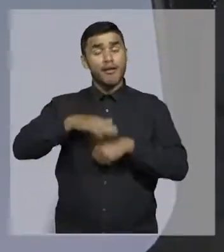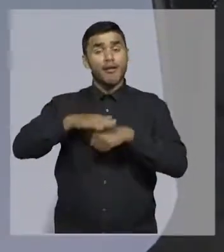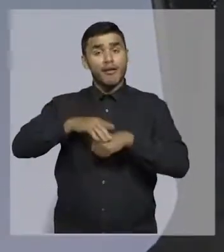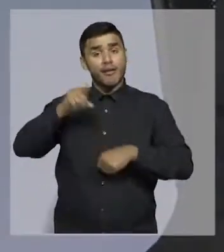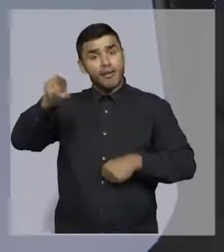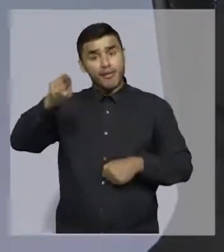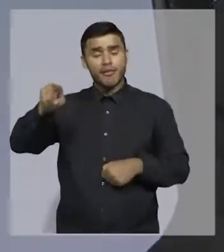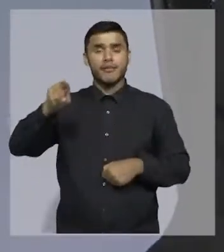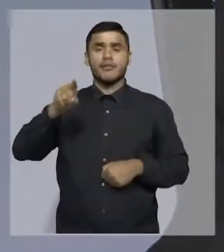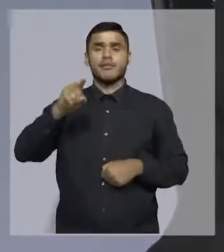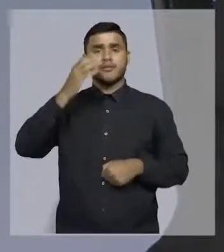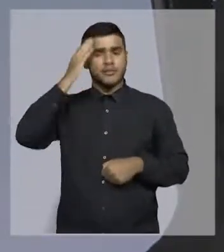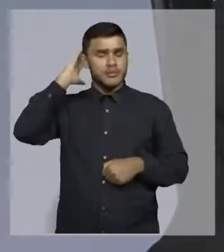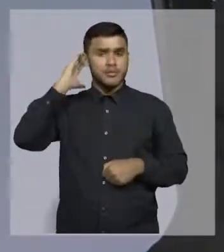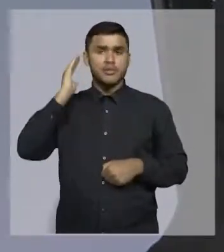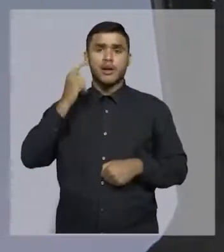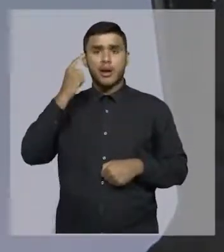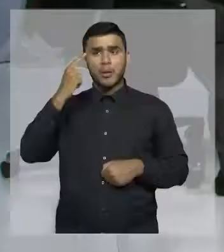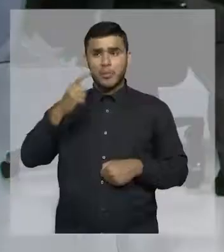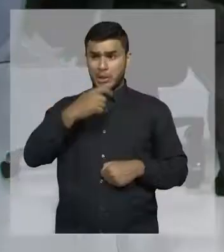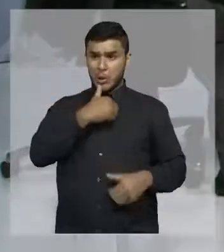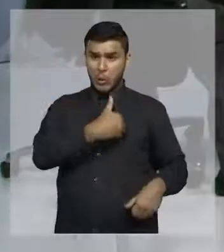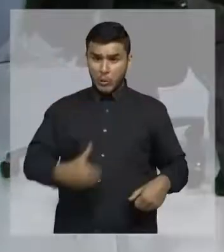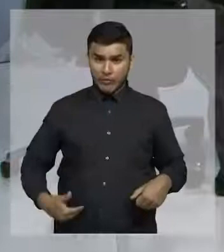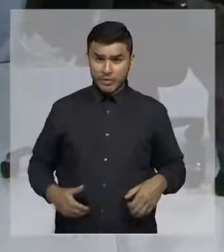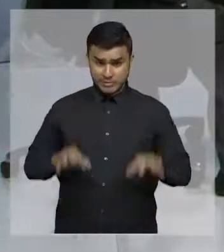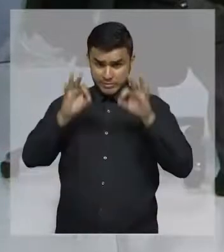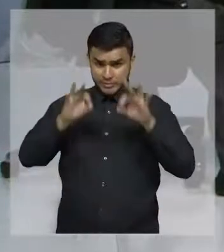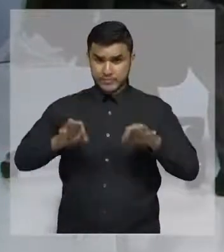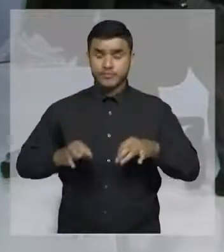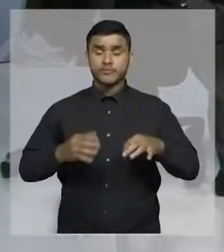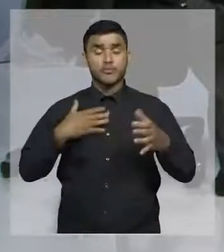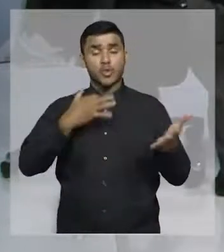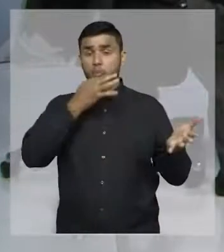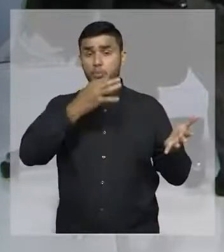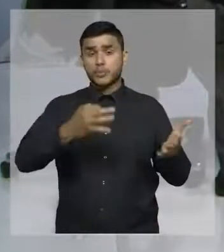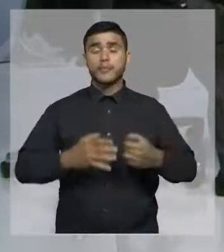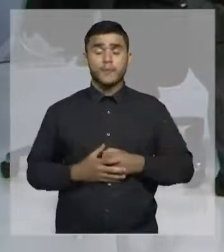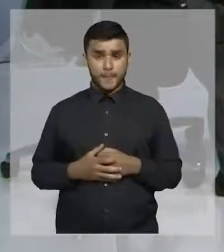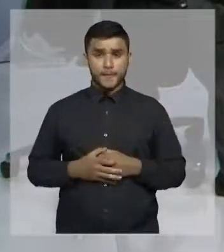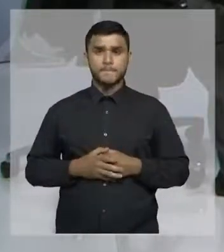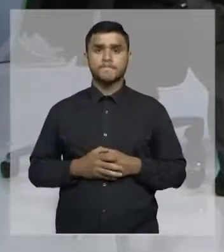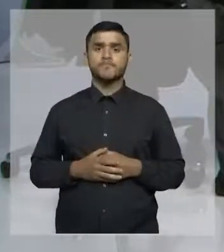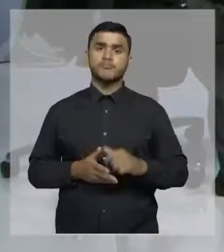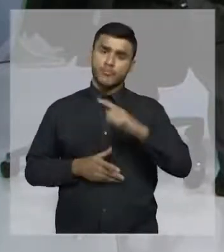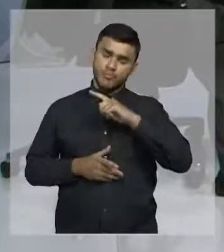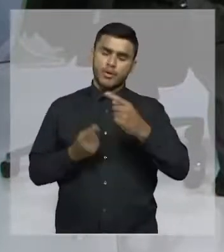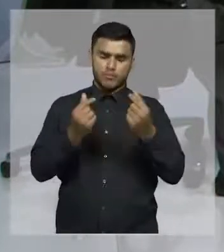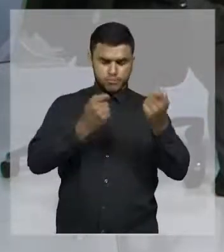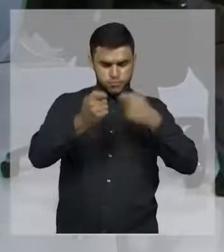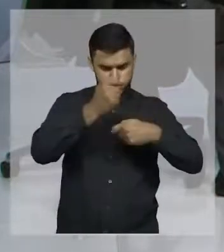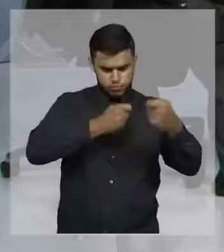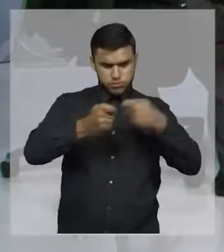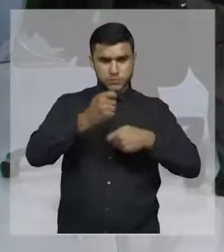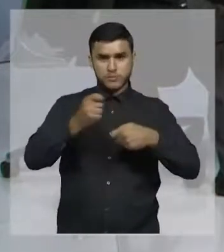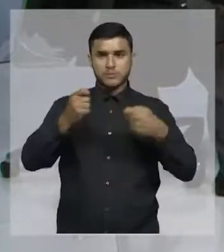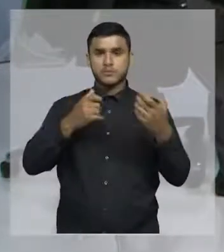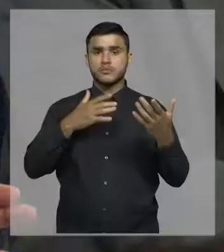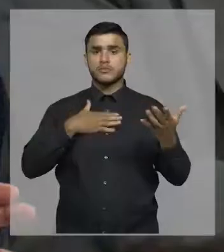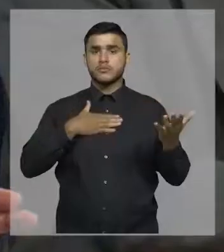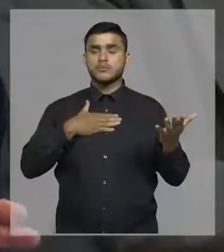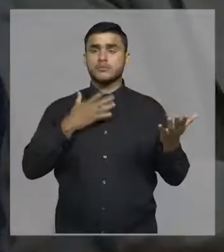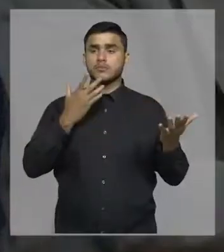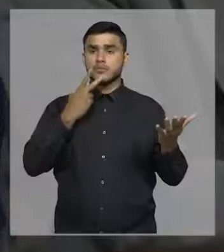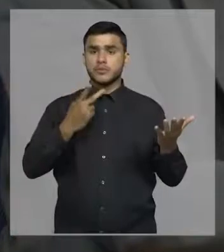que a gente erroneamente chama de governo. Essa é a minha visão. Existe o lado econômico, eu não quero me meter, porque a minha economia já